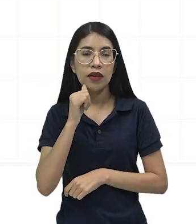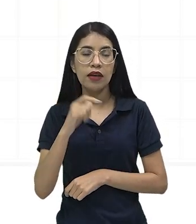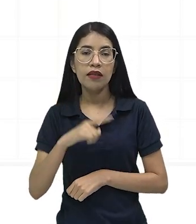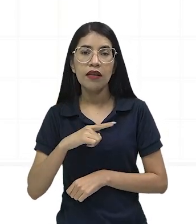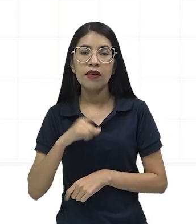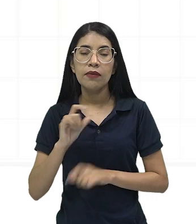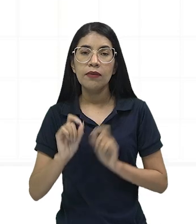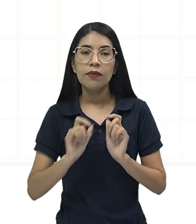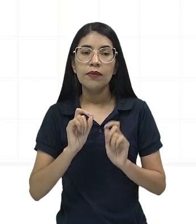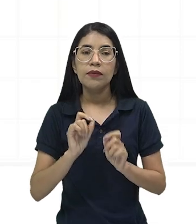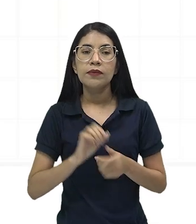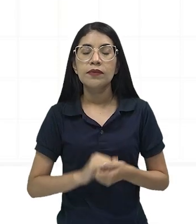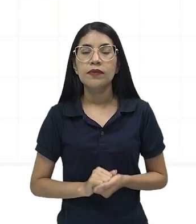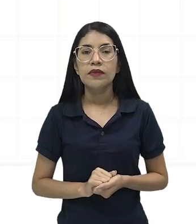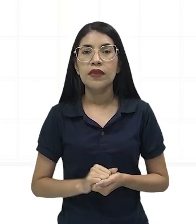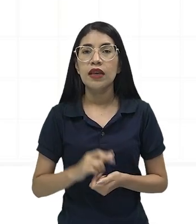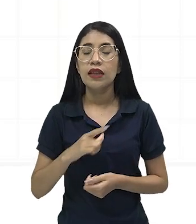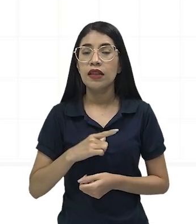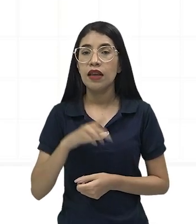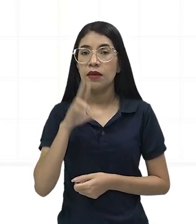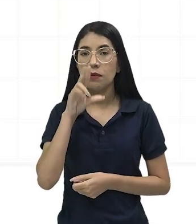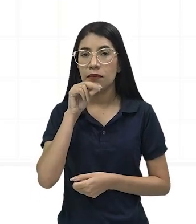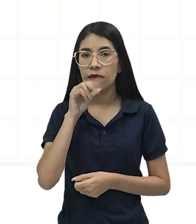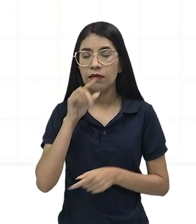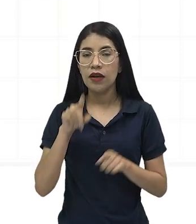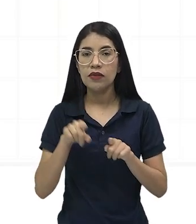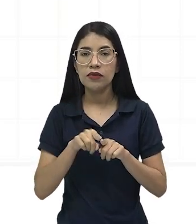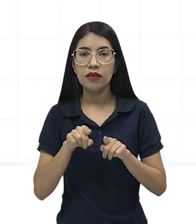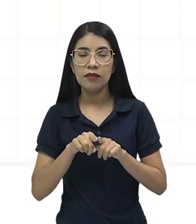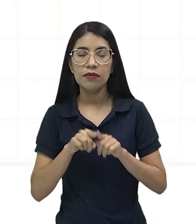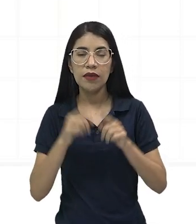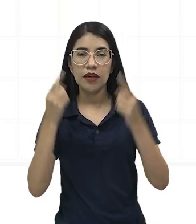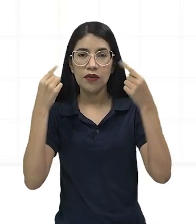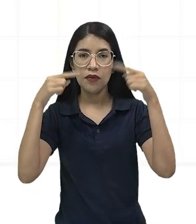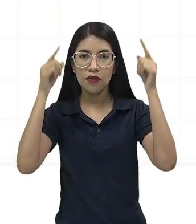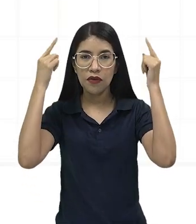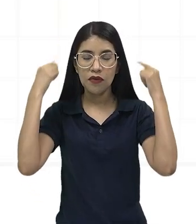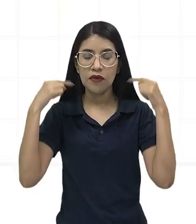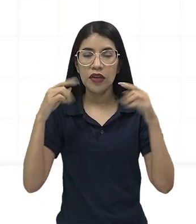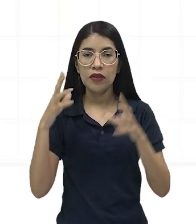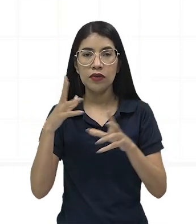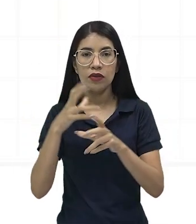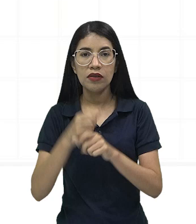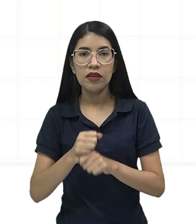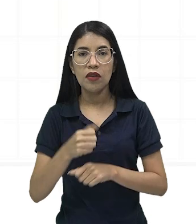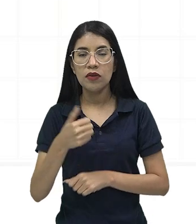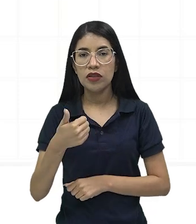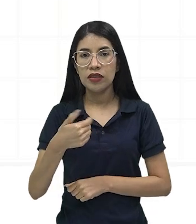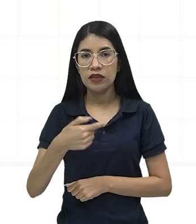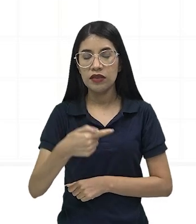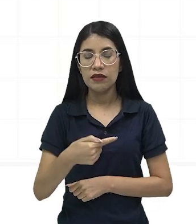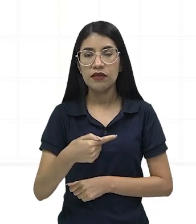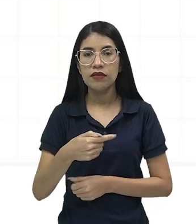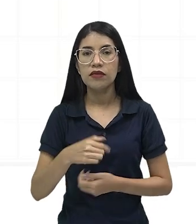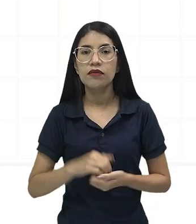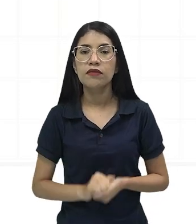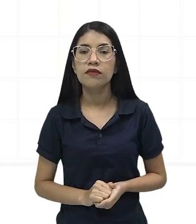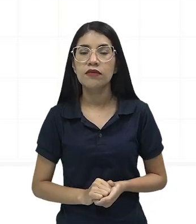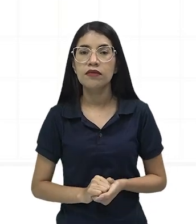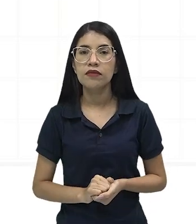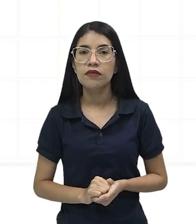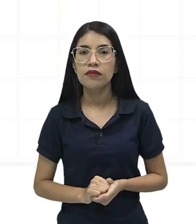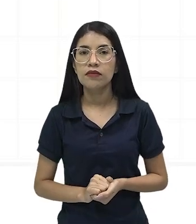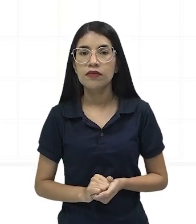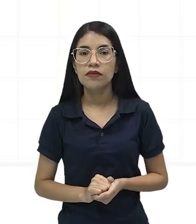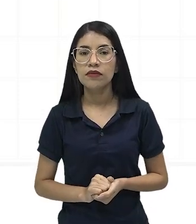Luzia, ó, há patos e ovelhas, num total de 17 animais. Então você pega teus patos,